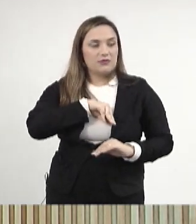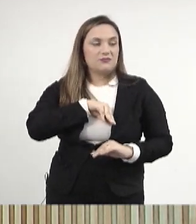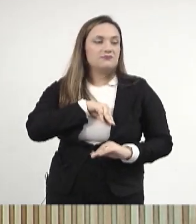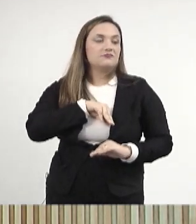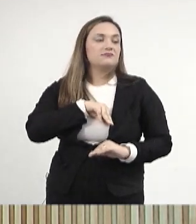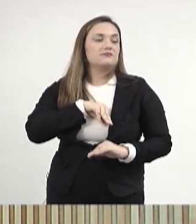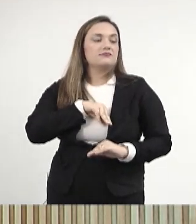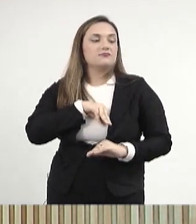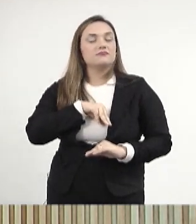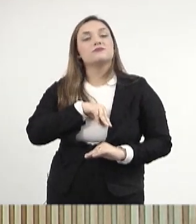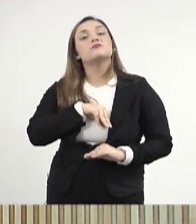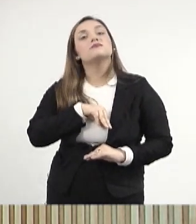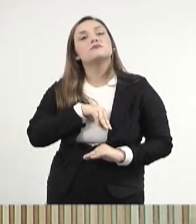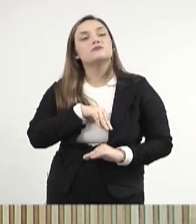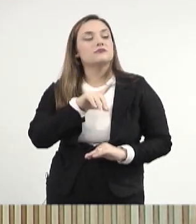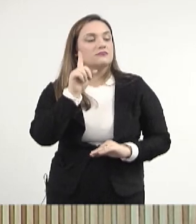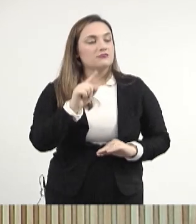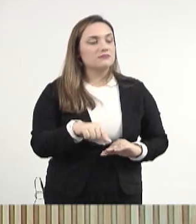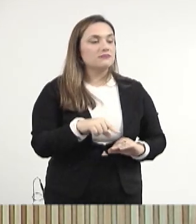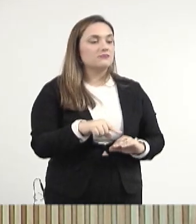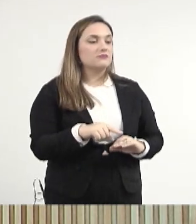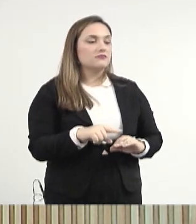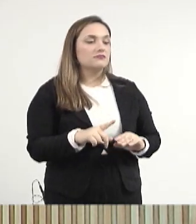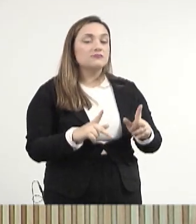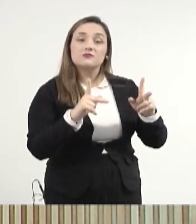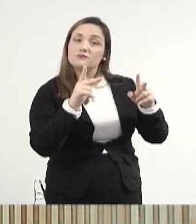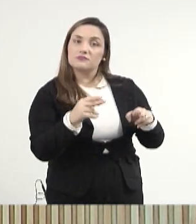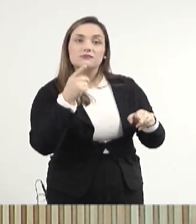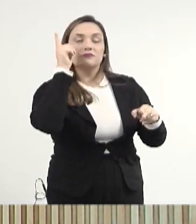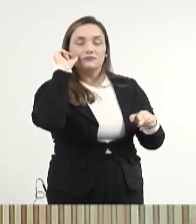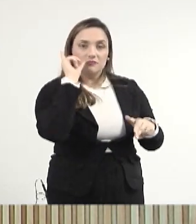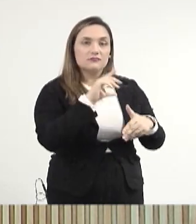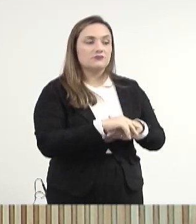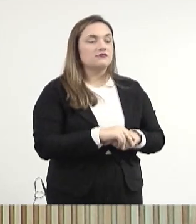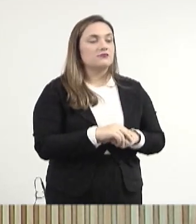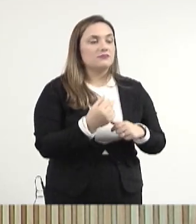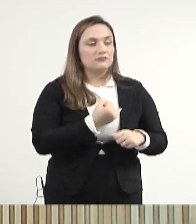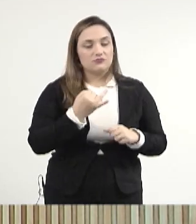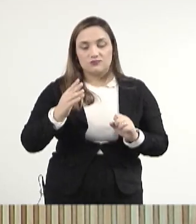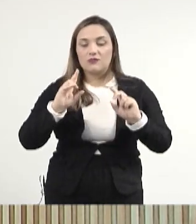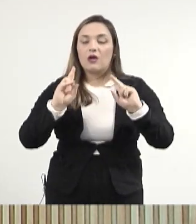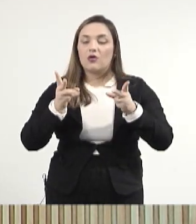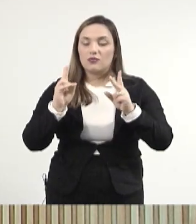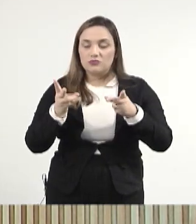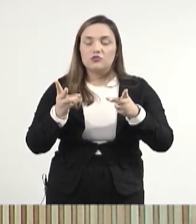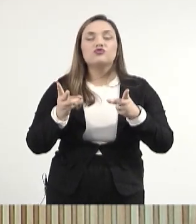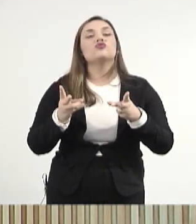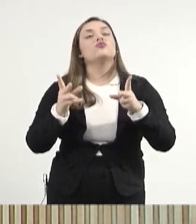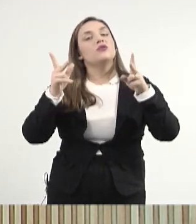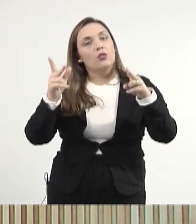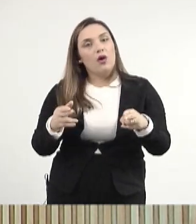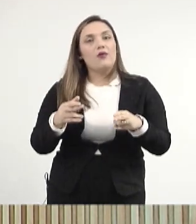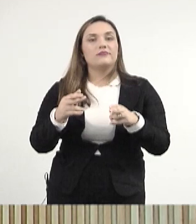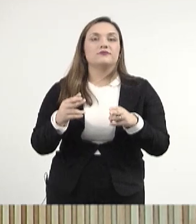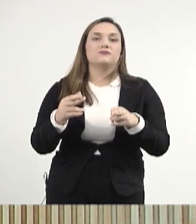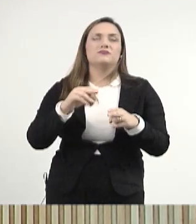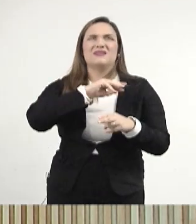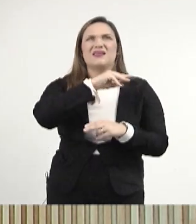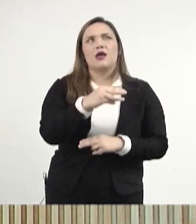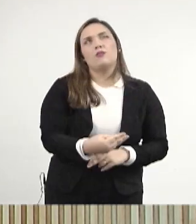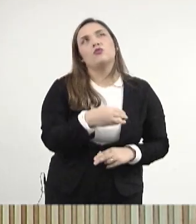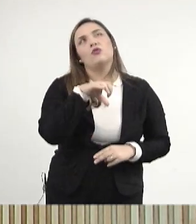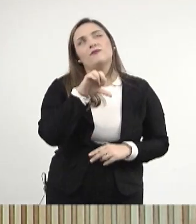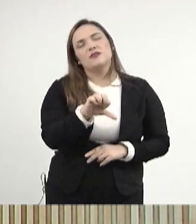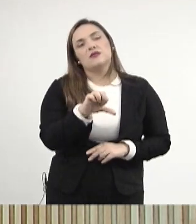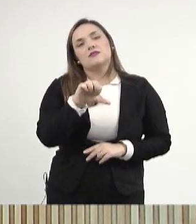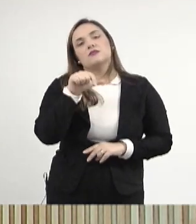bombeiros militares, mantendo também, assim como aconteceu ontem, o governo mantém o efetivo dos bombeiros em